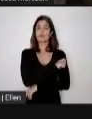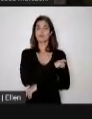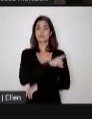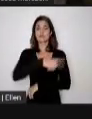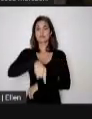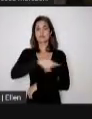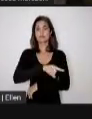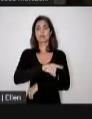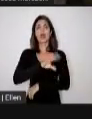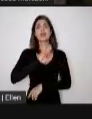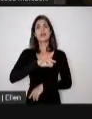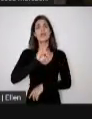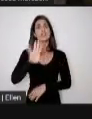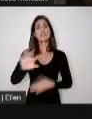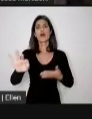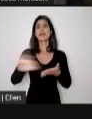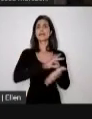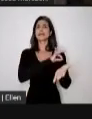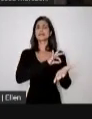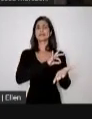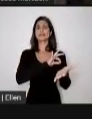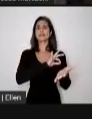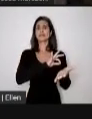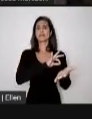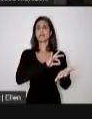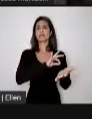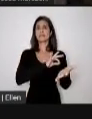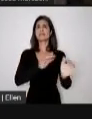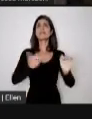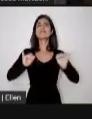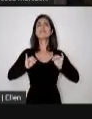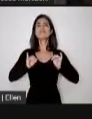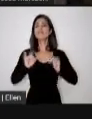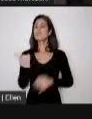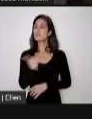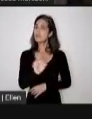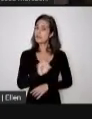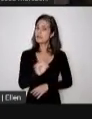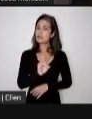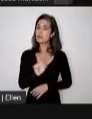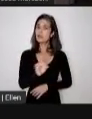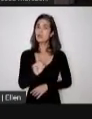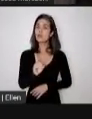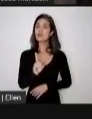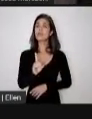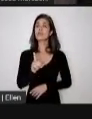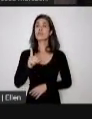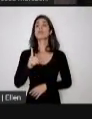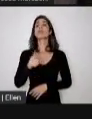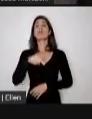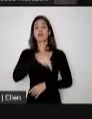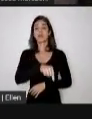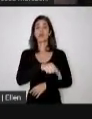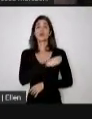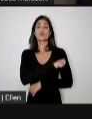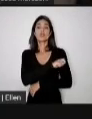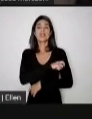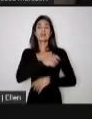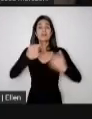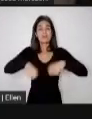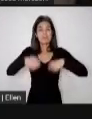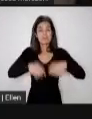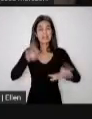só matriculados de corpo presente nas nossas unidades de ensino, mas que eles realmente